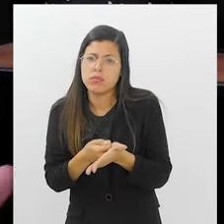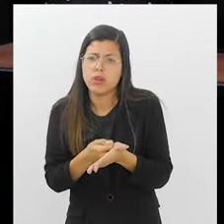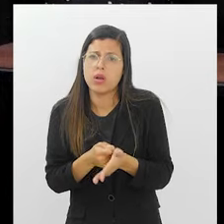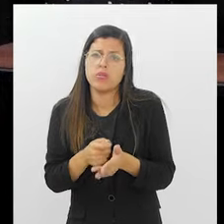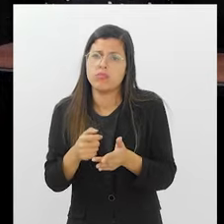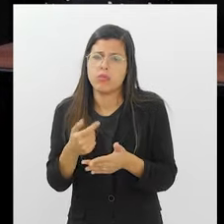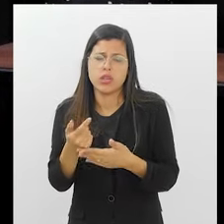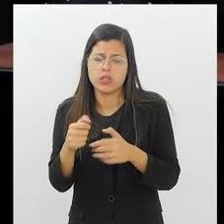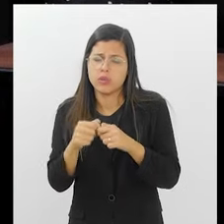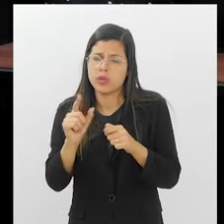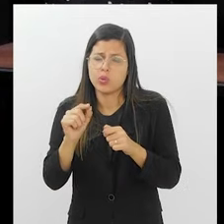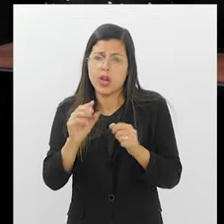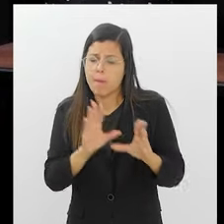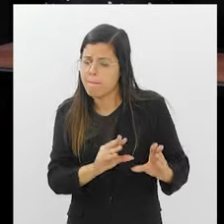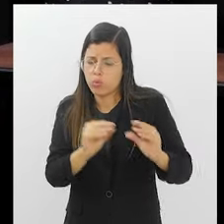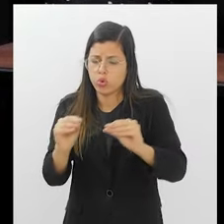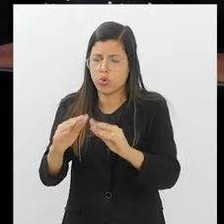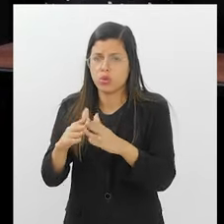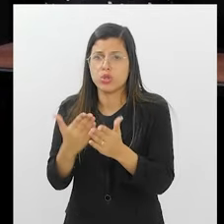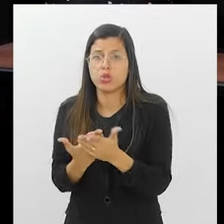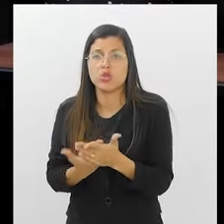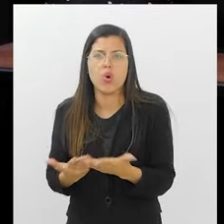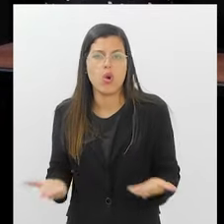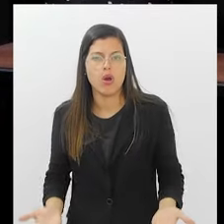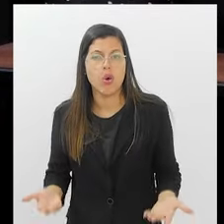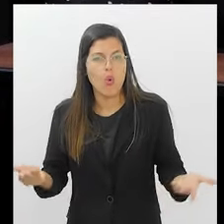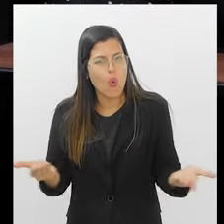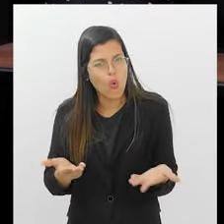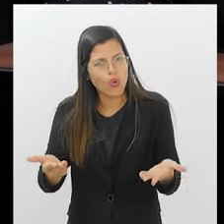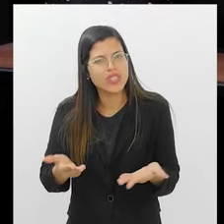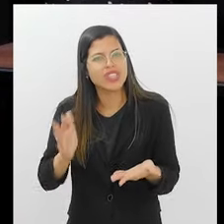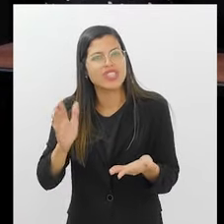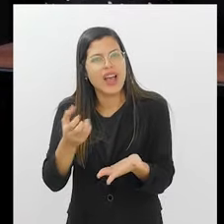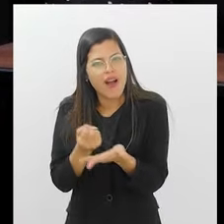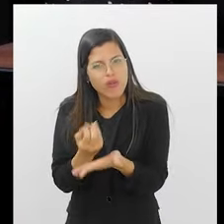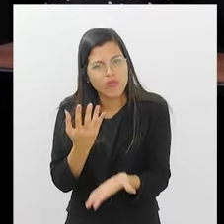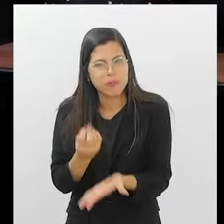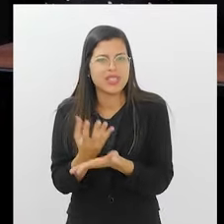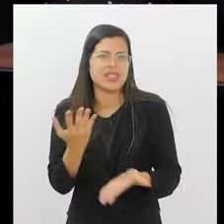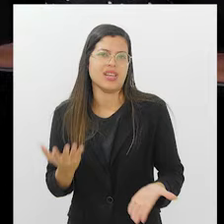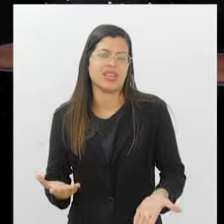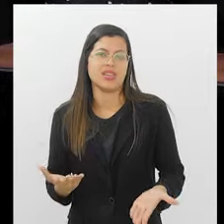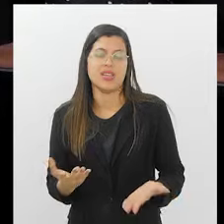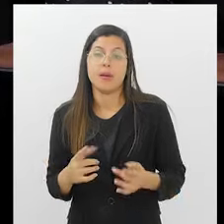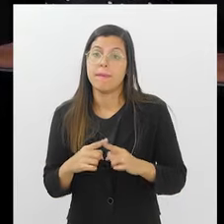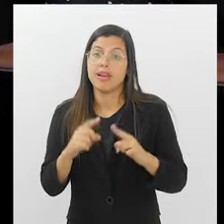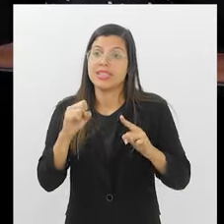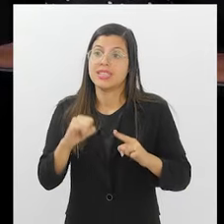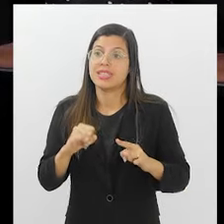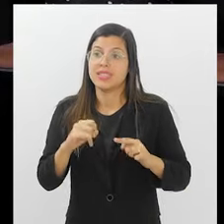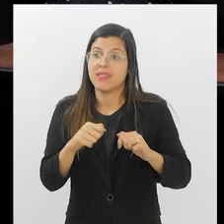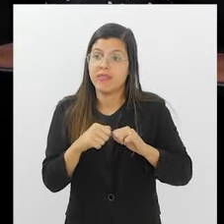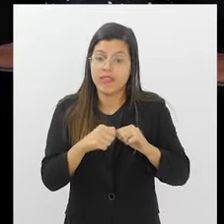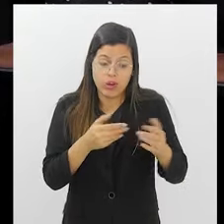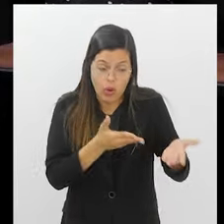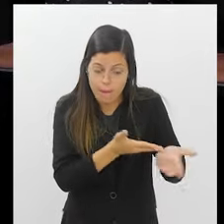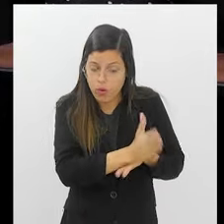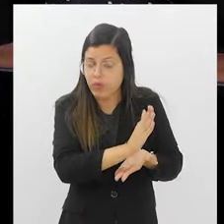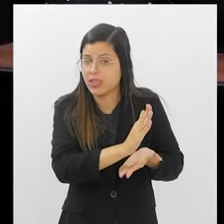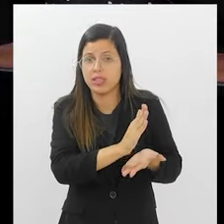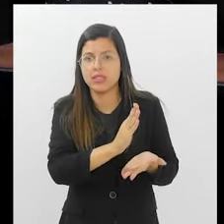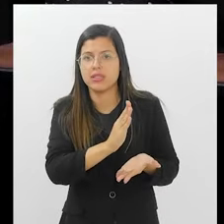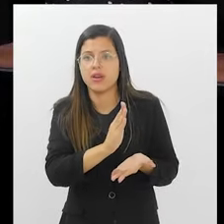escola. Entendeu? Hoje, ela já está alfabetizada, etc, etc. Mas se a gente tivesse feito